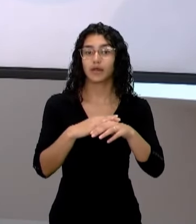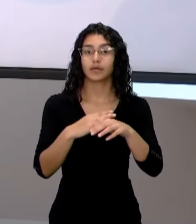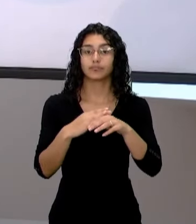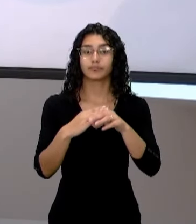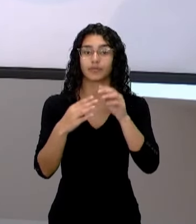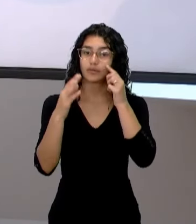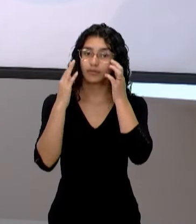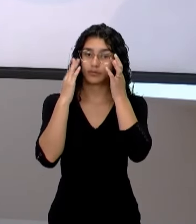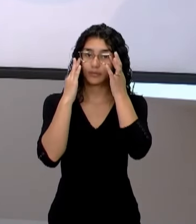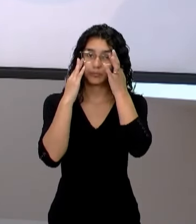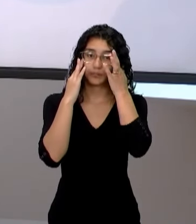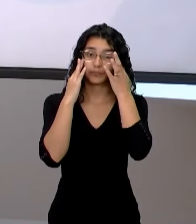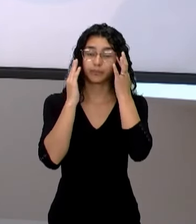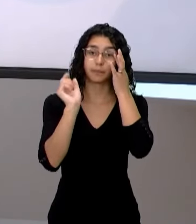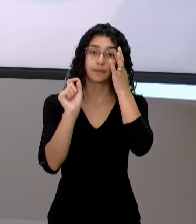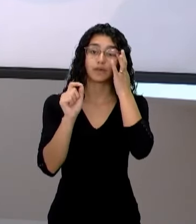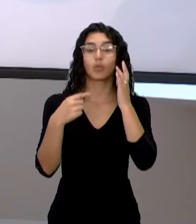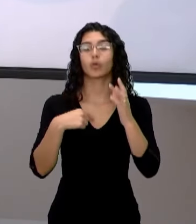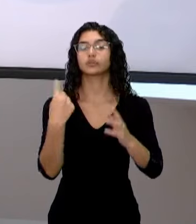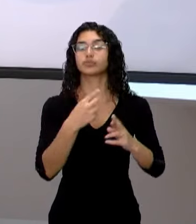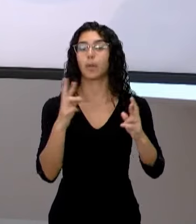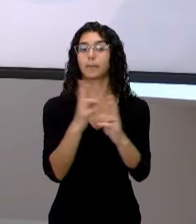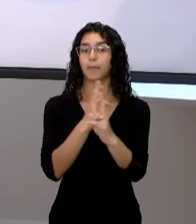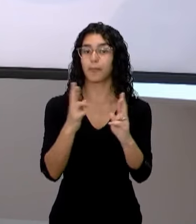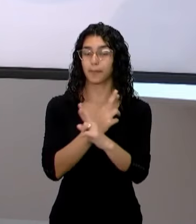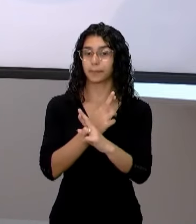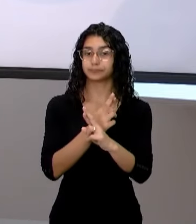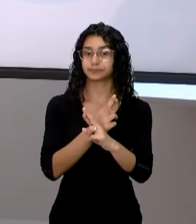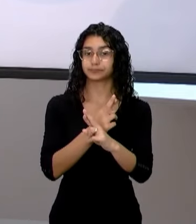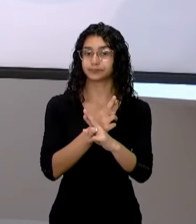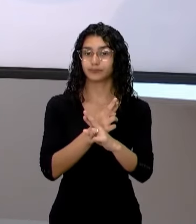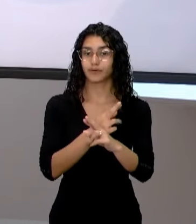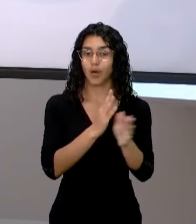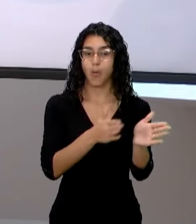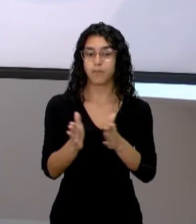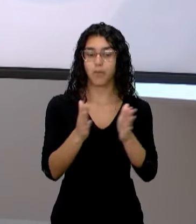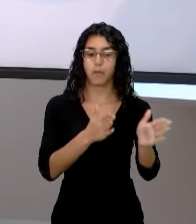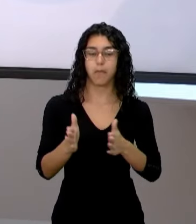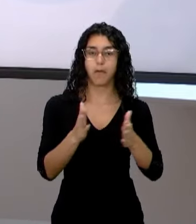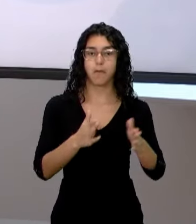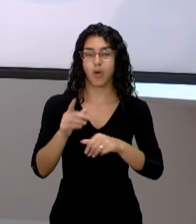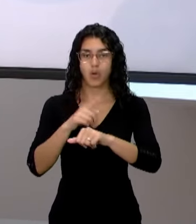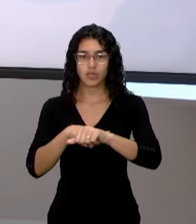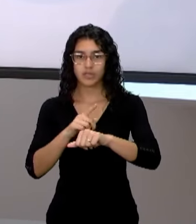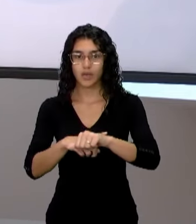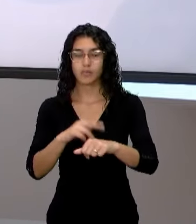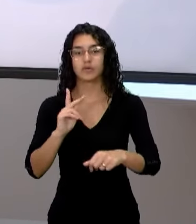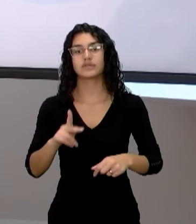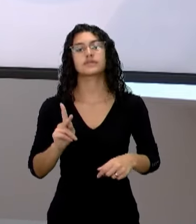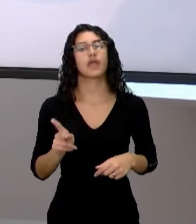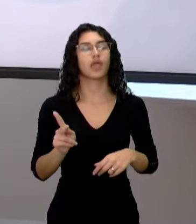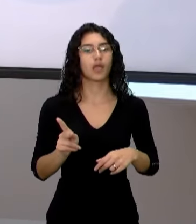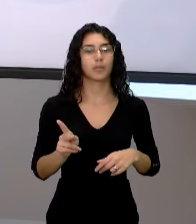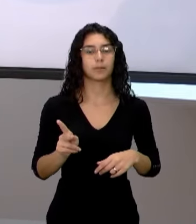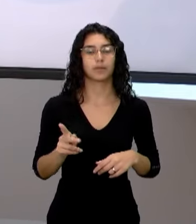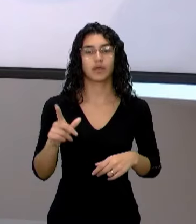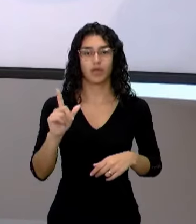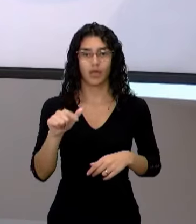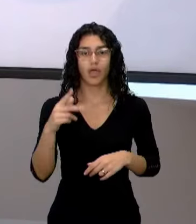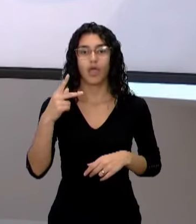é que quando a gente relaciona produção com tempo, sempre vai ser diretamente